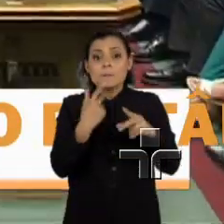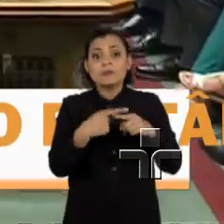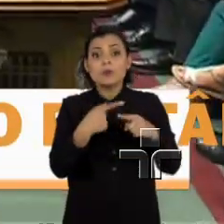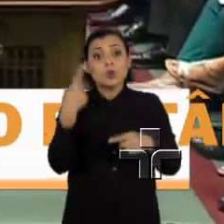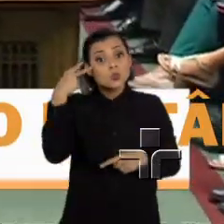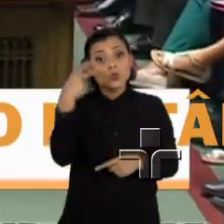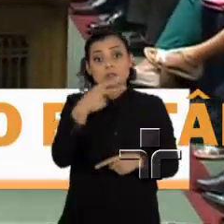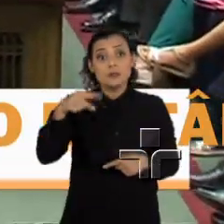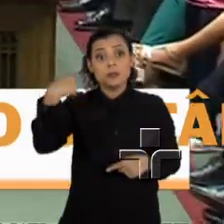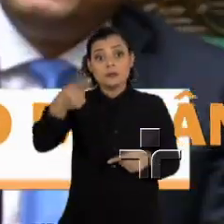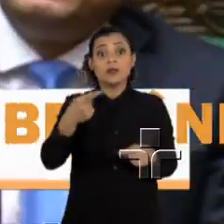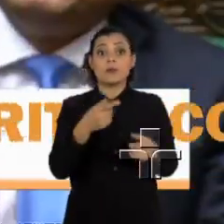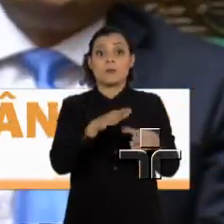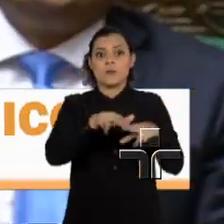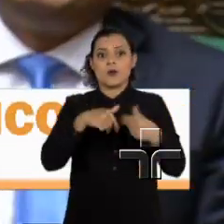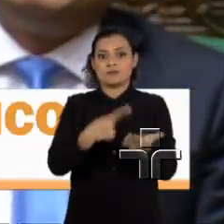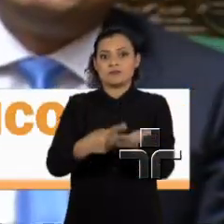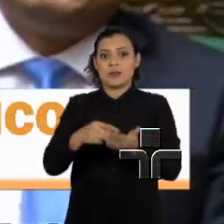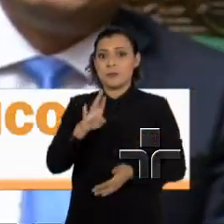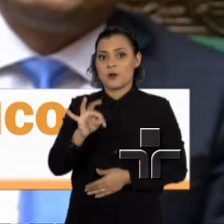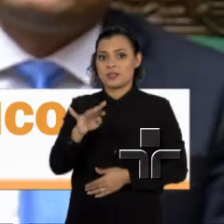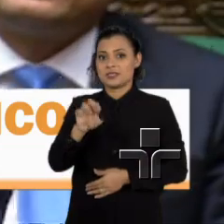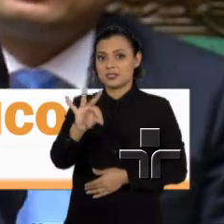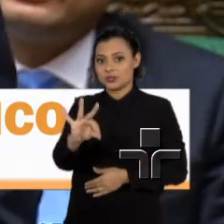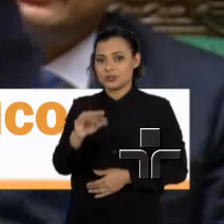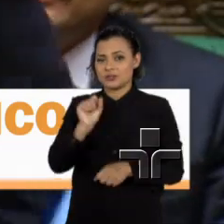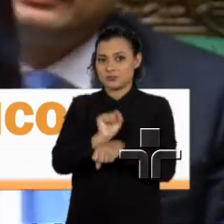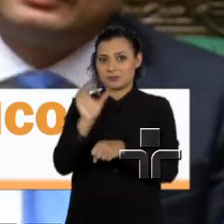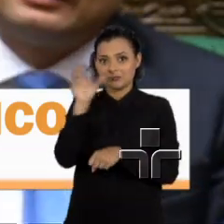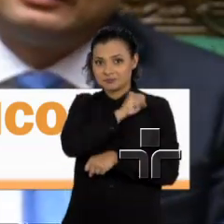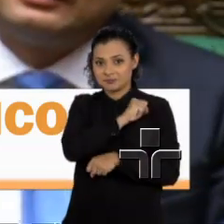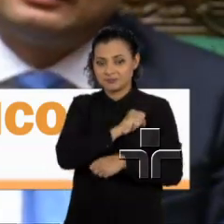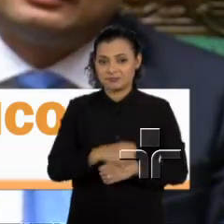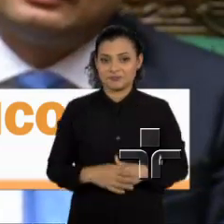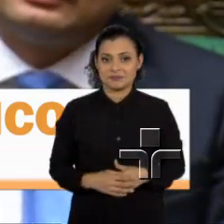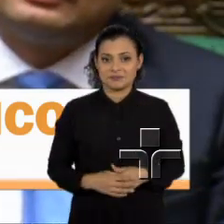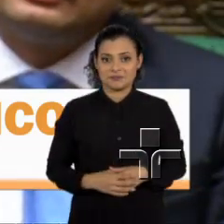data prevista para o Brexit. A gente volta já.